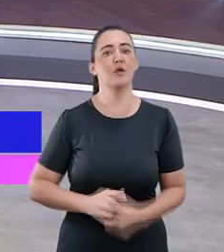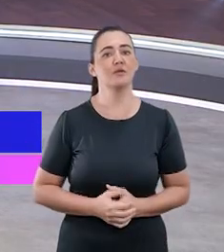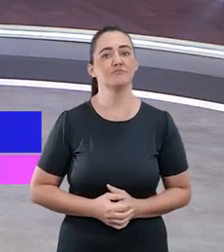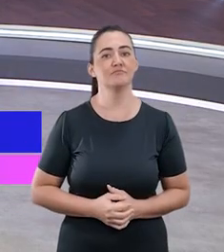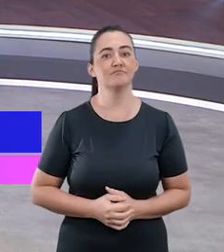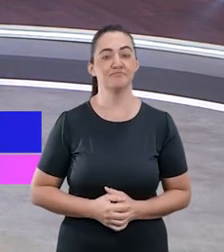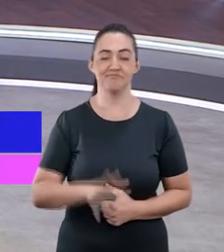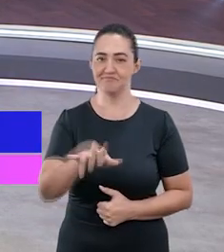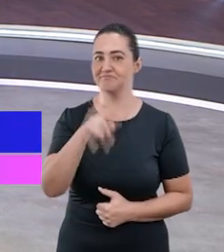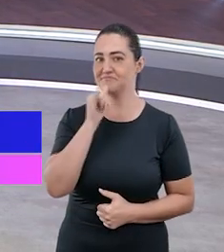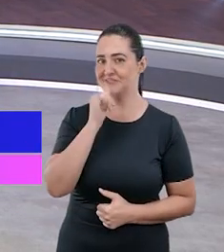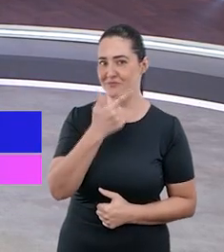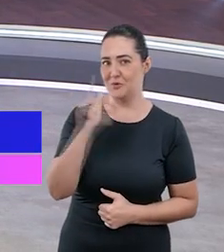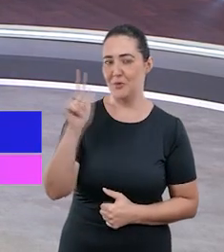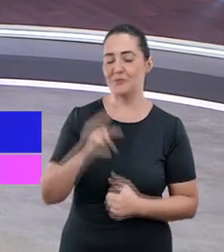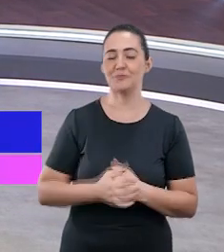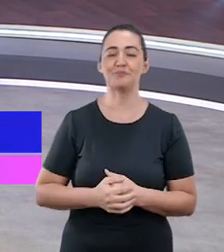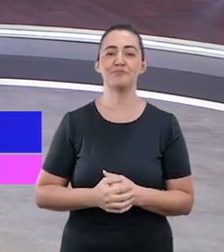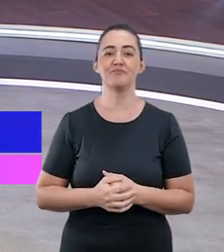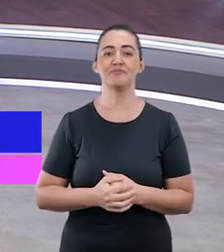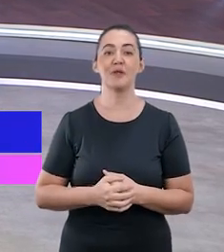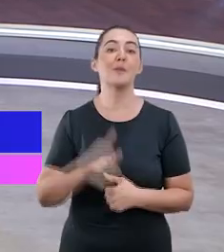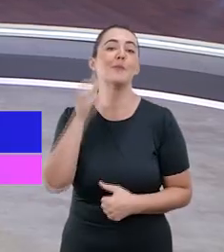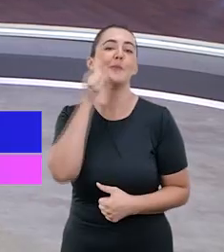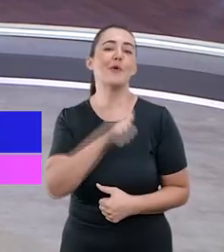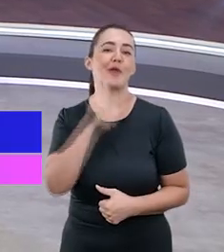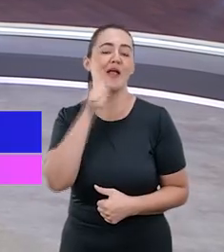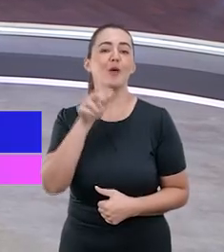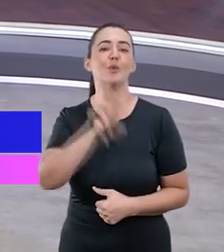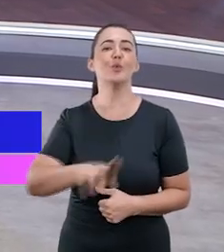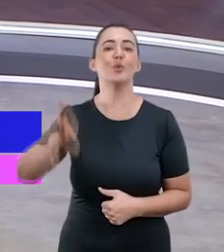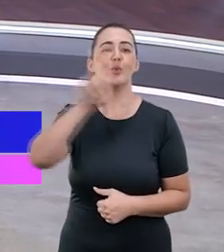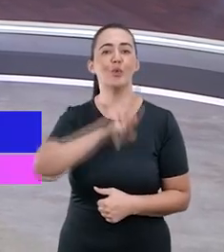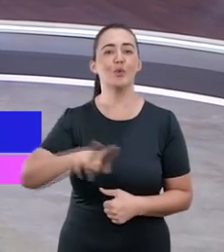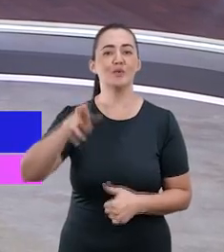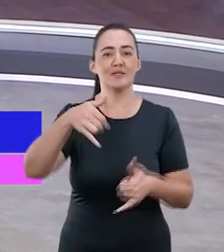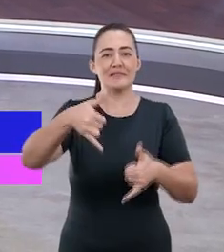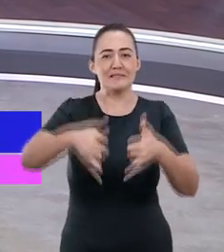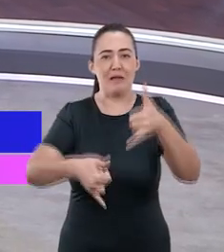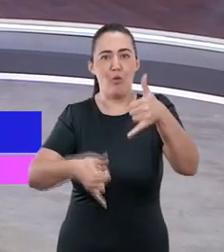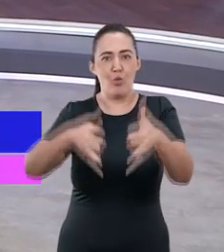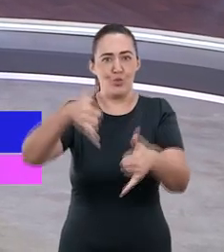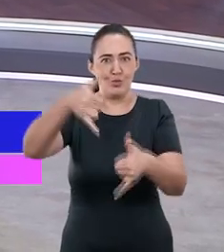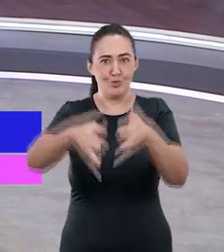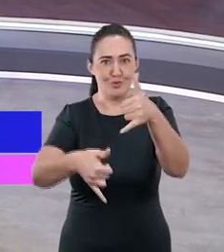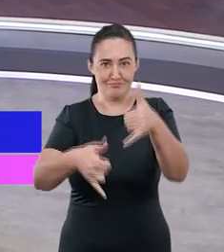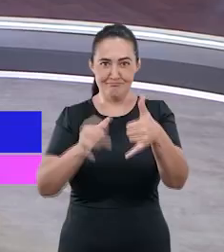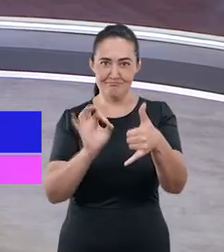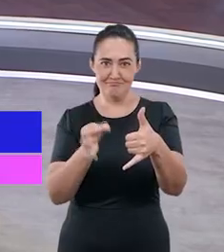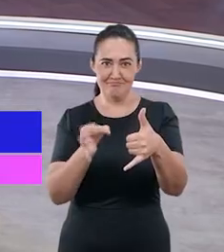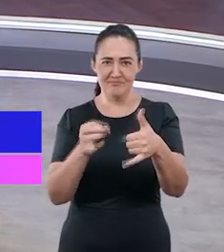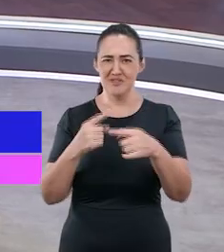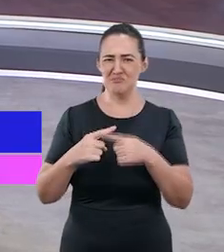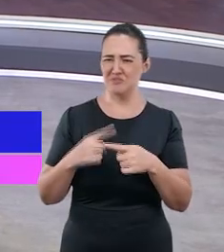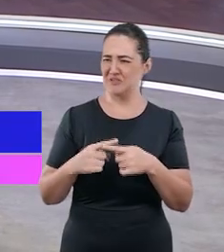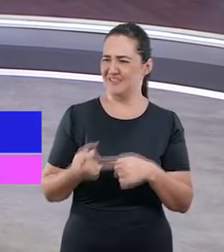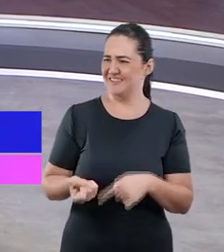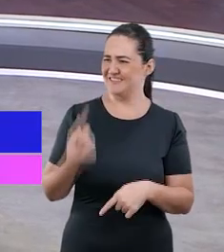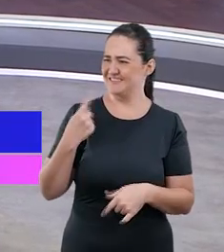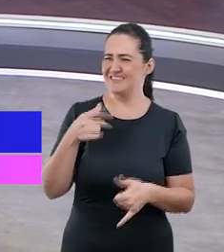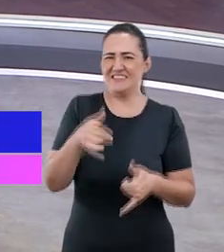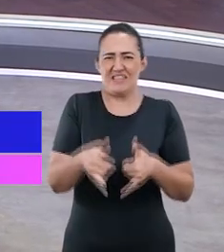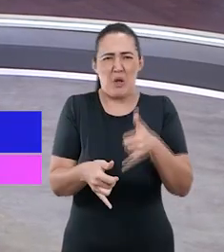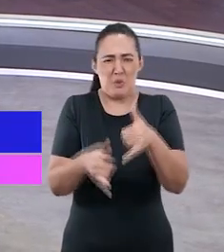Um outro ponto seriam as mulheres que usam o salto alto. Por que usar salto